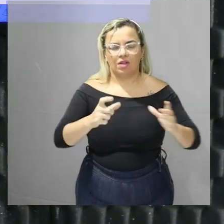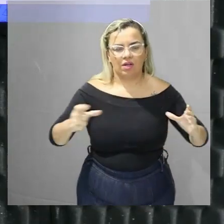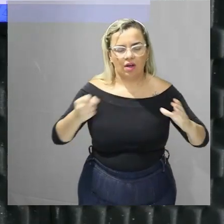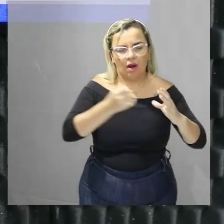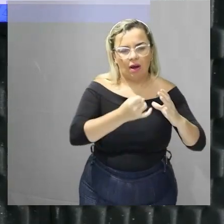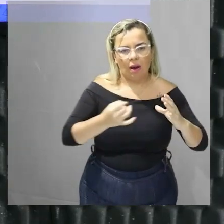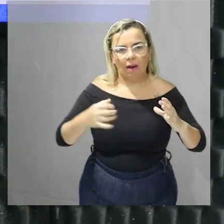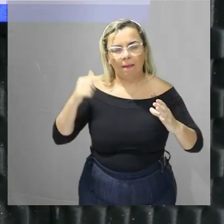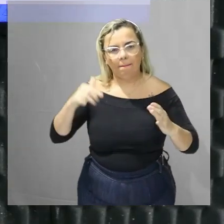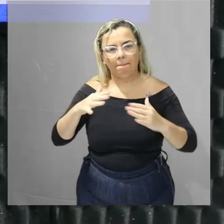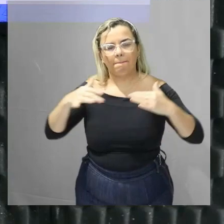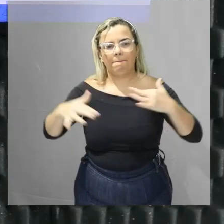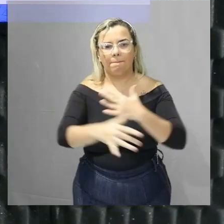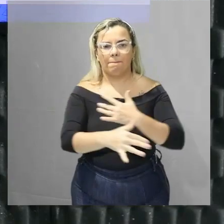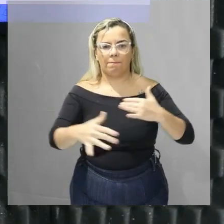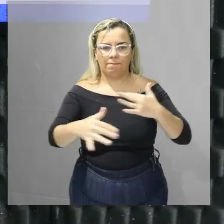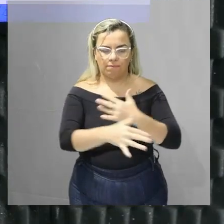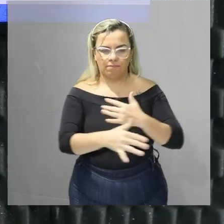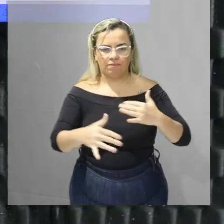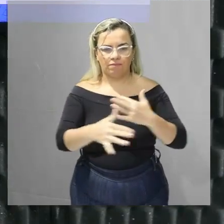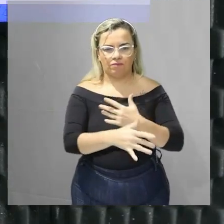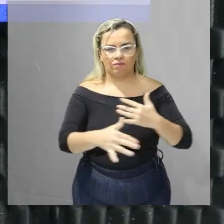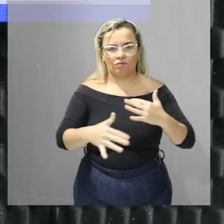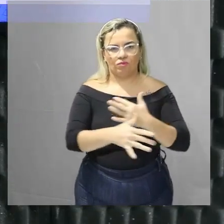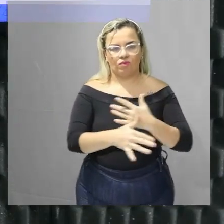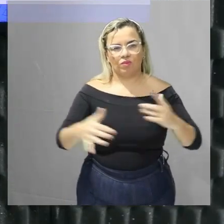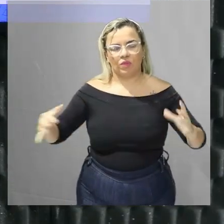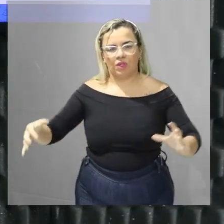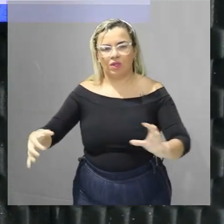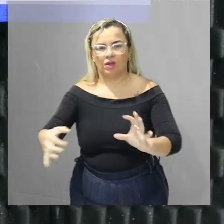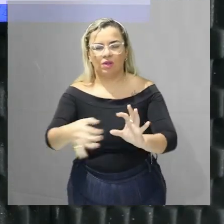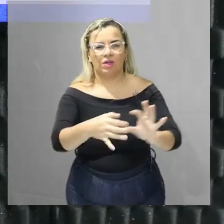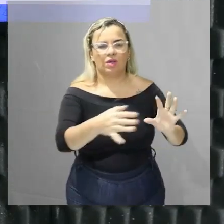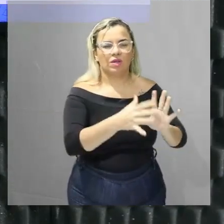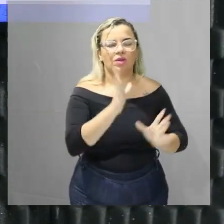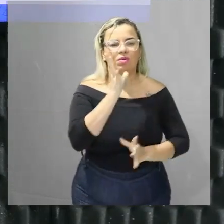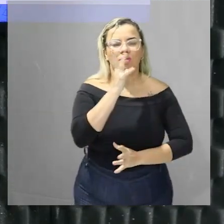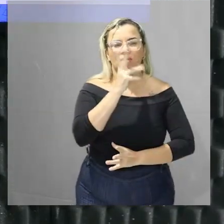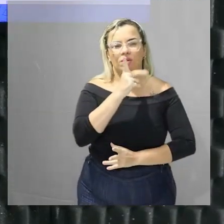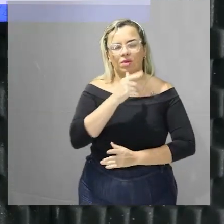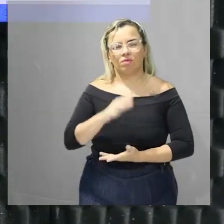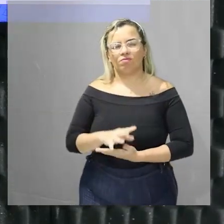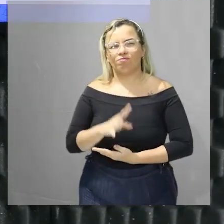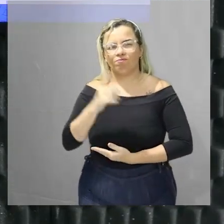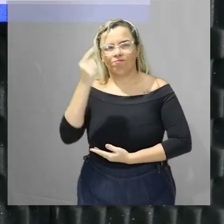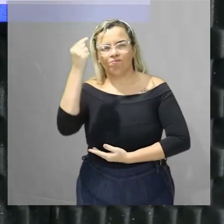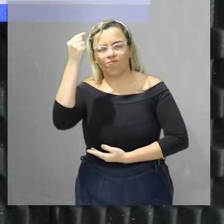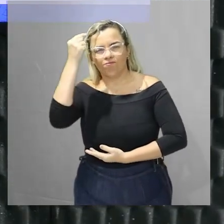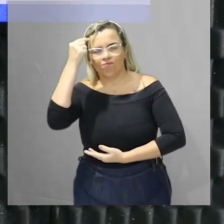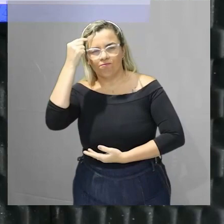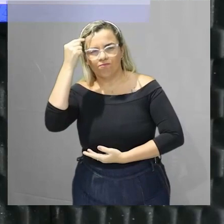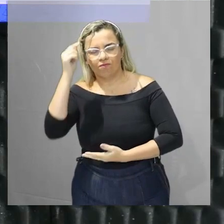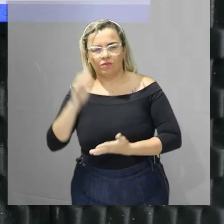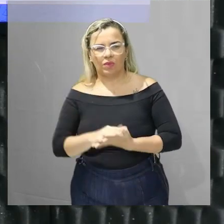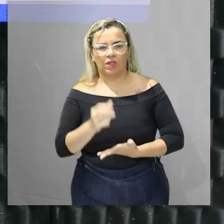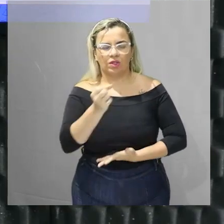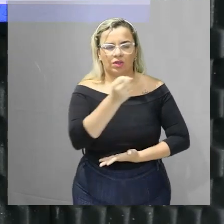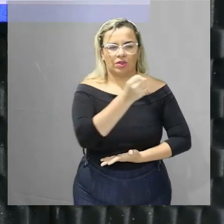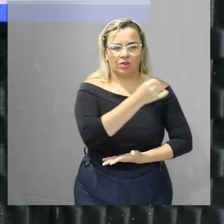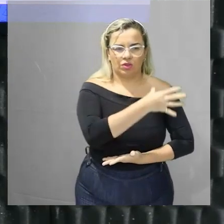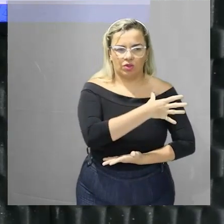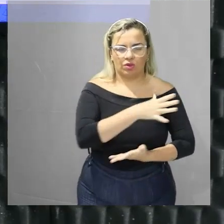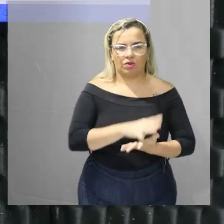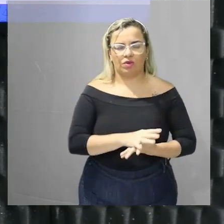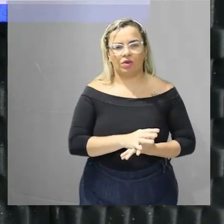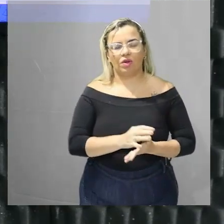ligavam a economias adjacentes de forma muito mais lenta. O que isso representa dizer? Imagina, por exemplo, uma inovação que saía, por exemplo, no grande